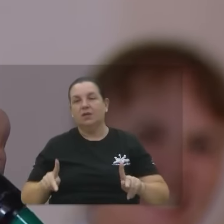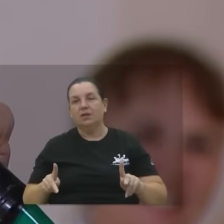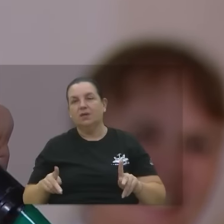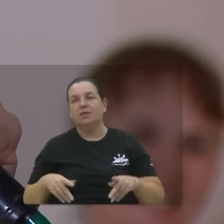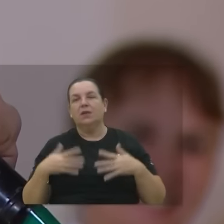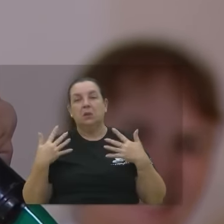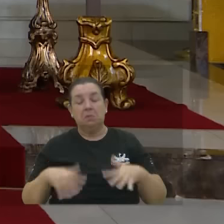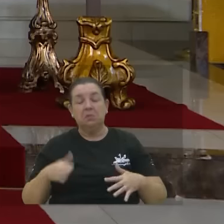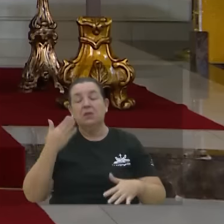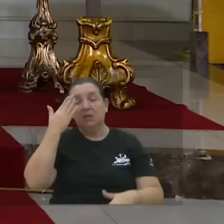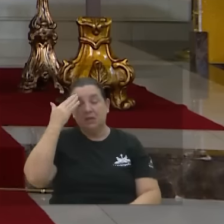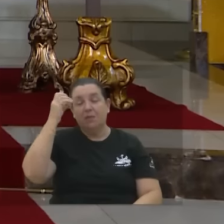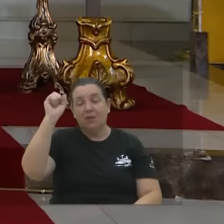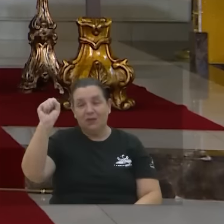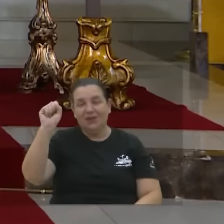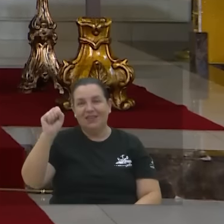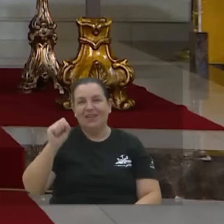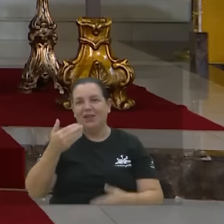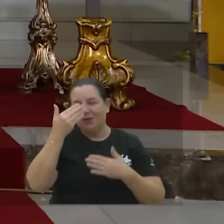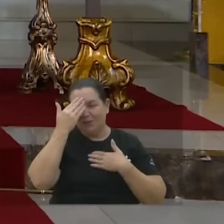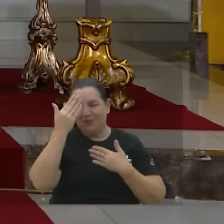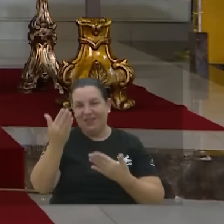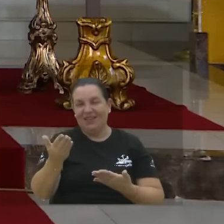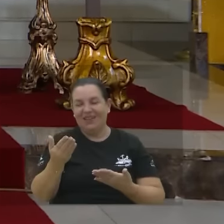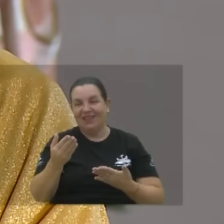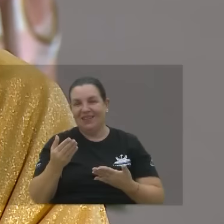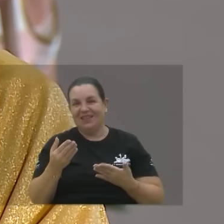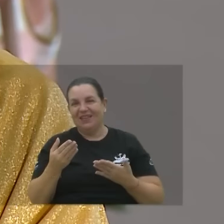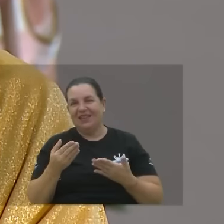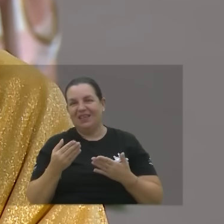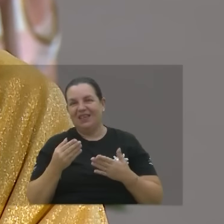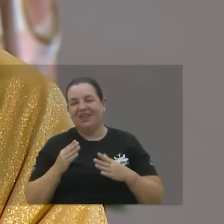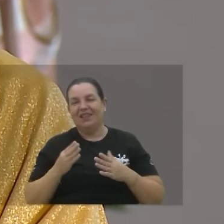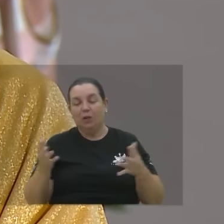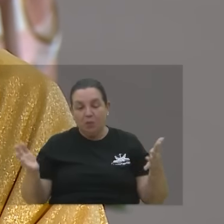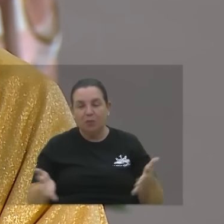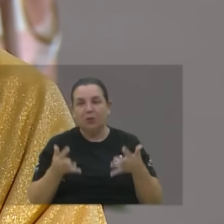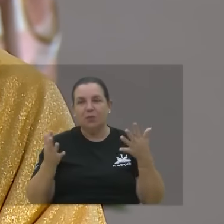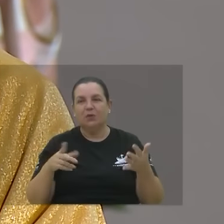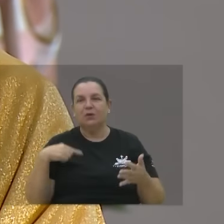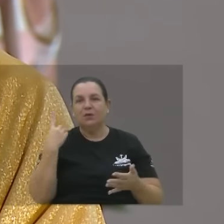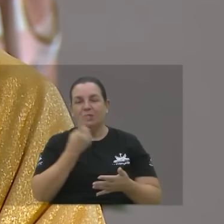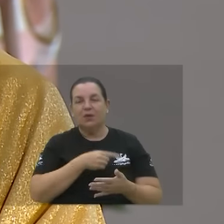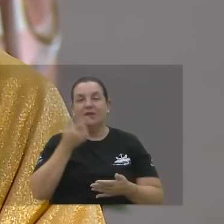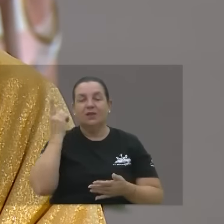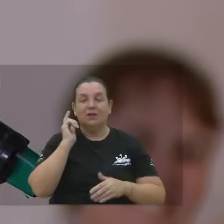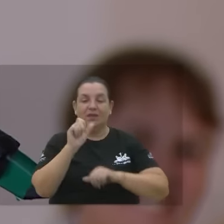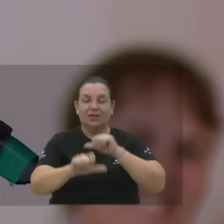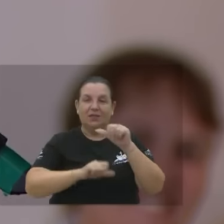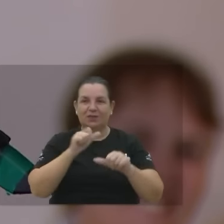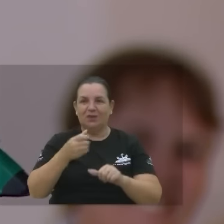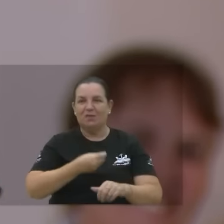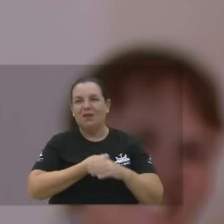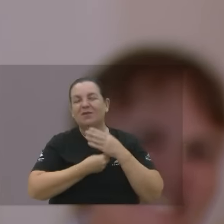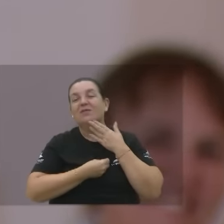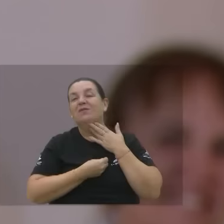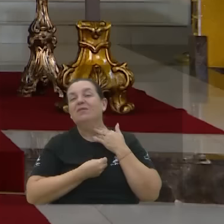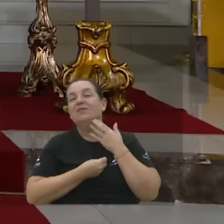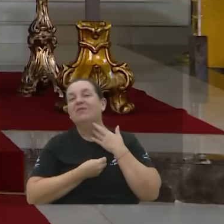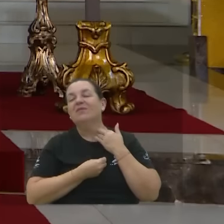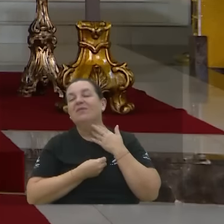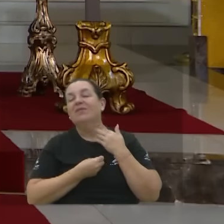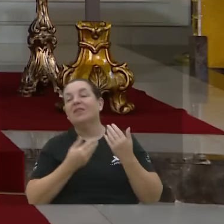muita sabedoria. E muito obrigado por motivar a gente a transformar vidas, tá? Amém.